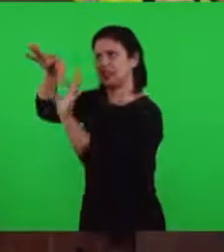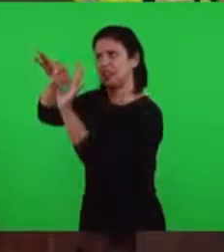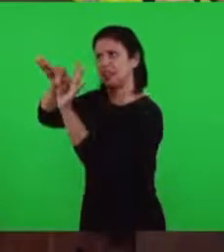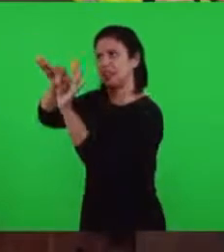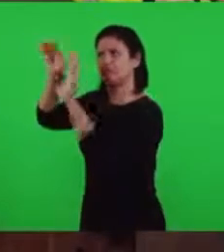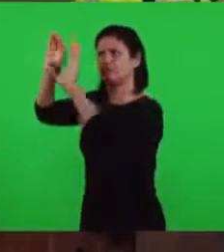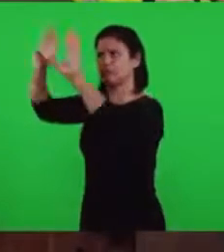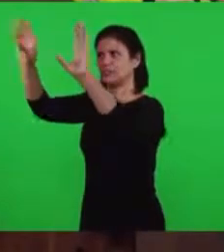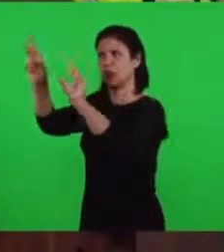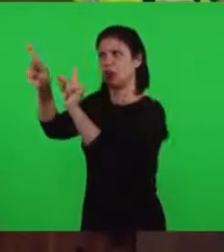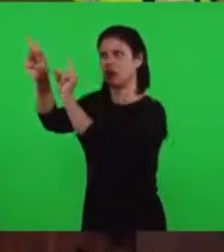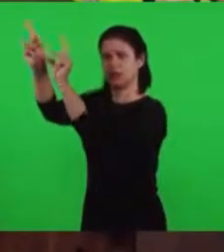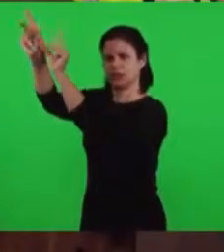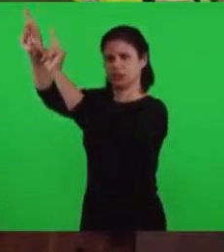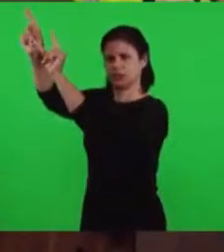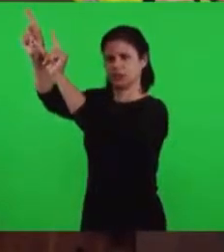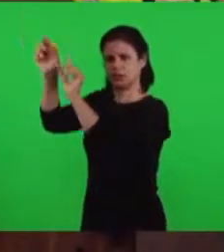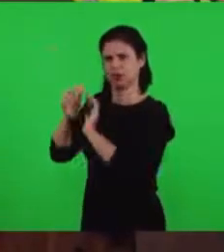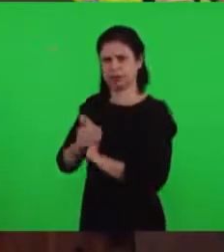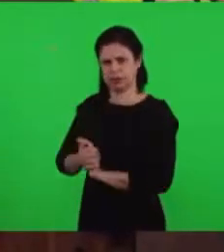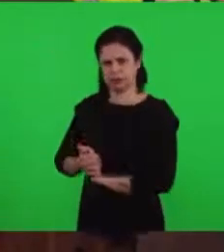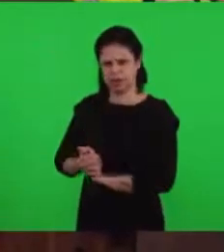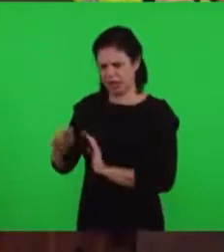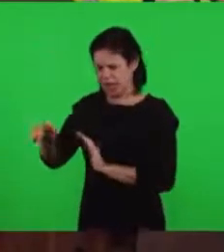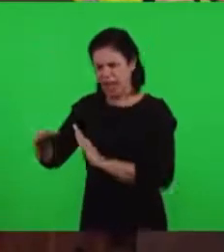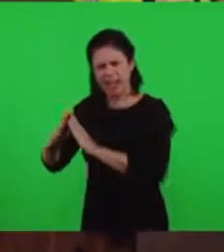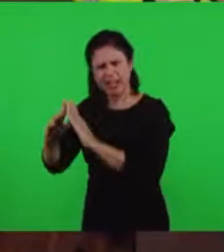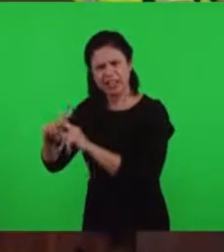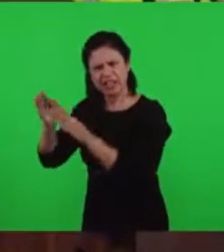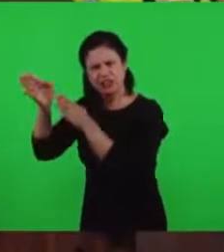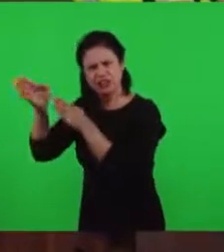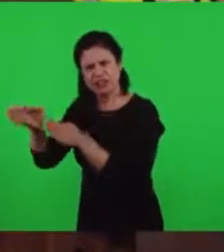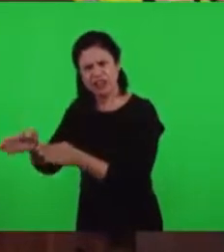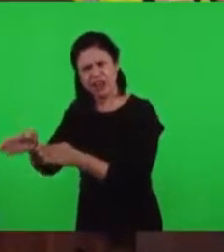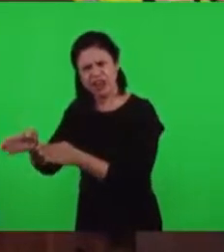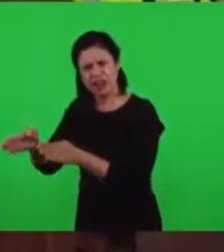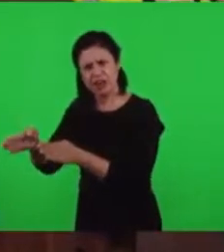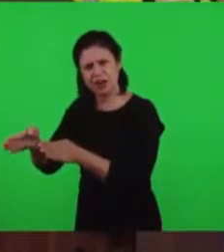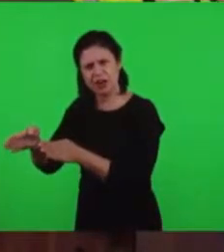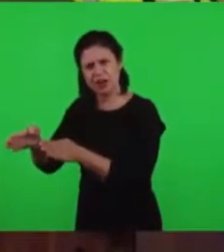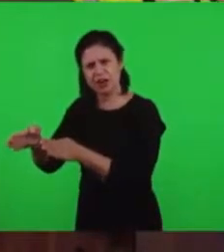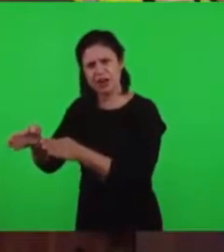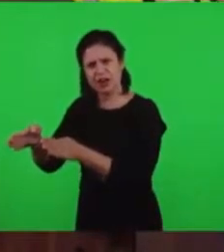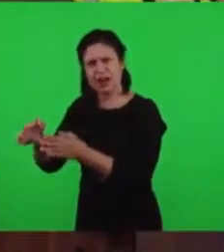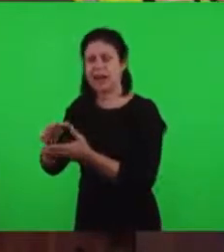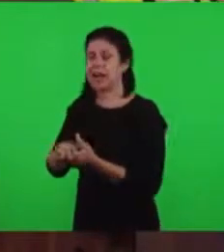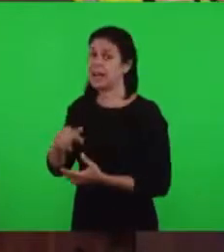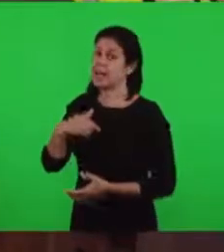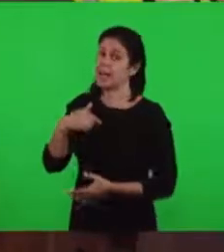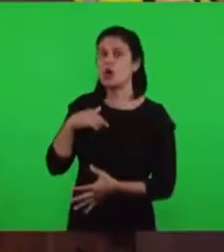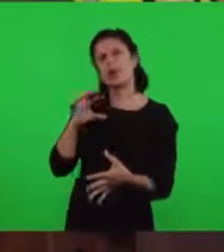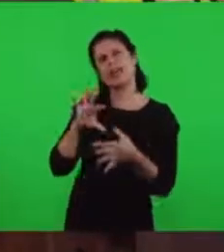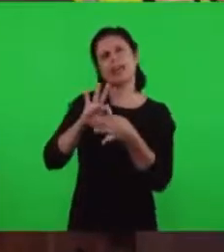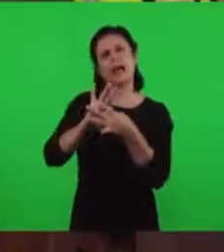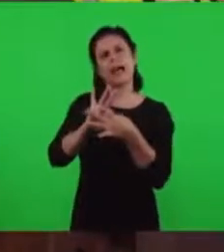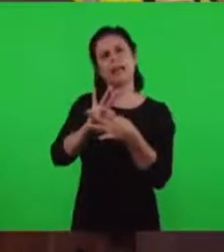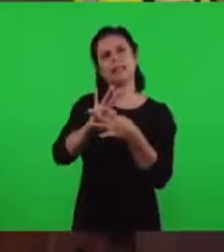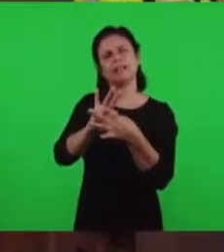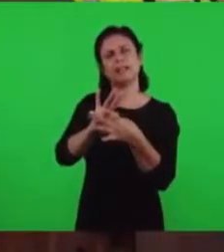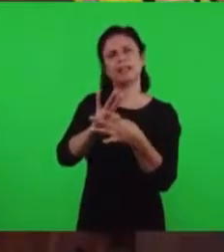eternidade ela não pode estar ligada simplesmente a pessoa é necessário a